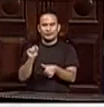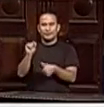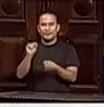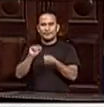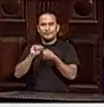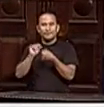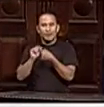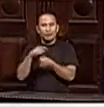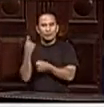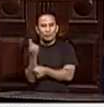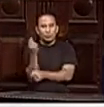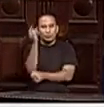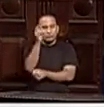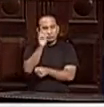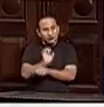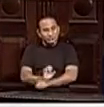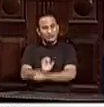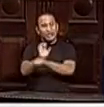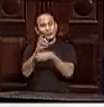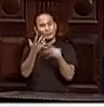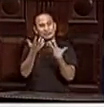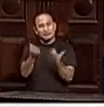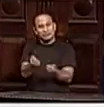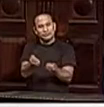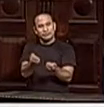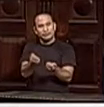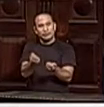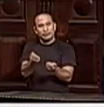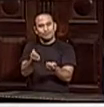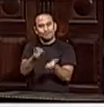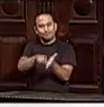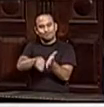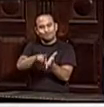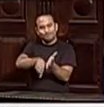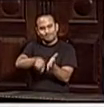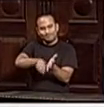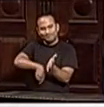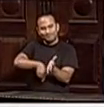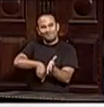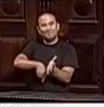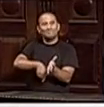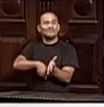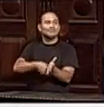fazem com que o nosso Estado favoreça a minorias